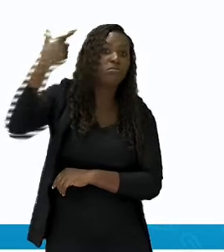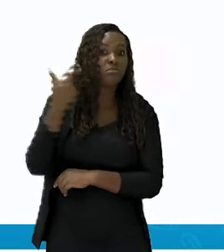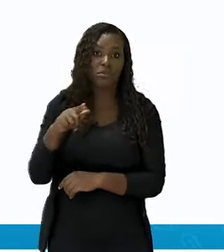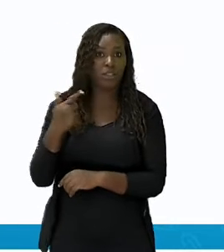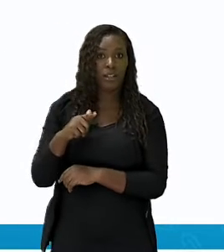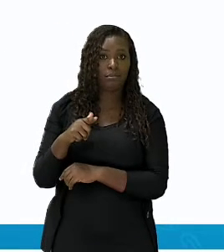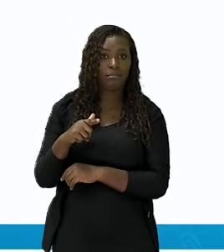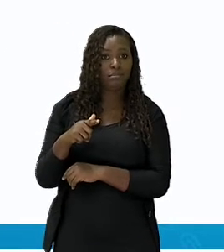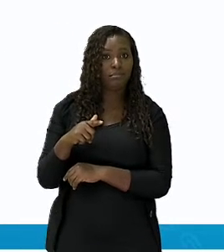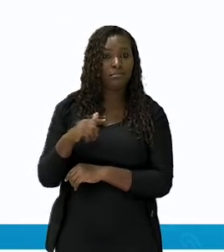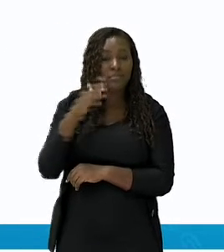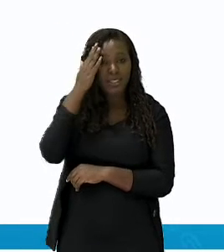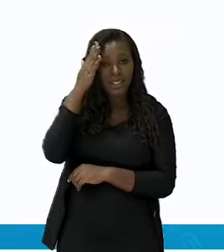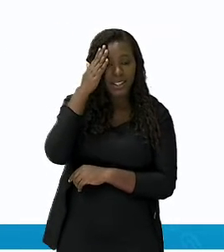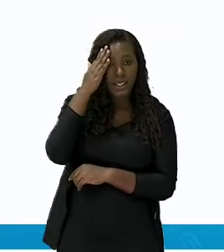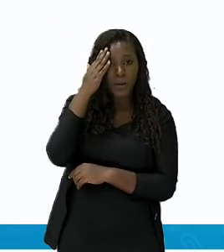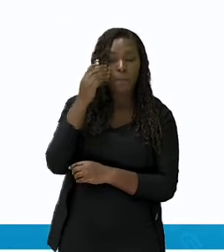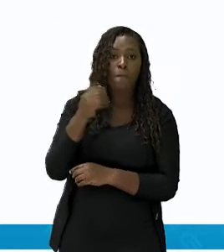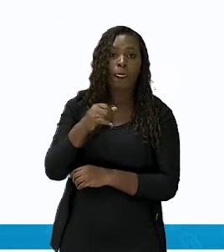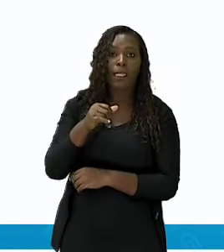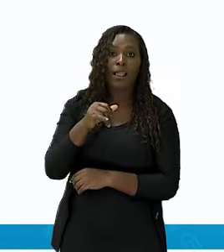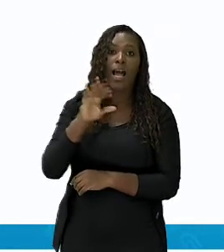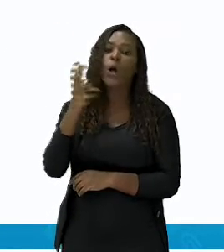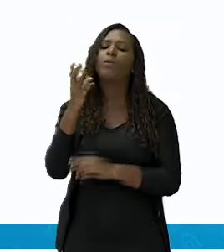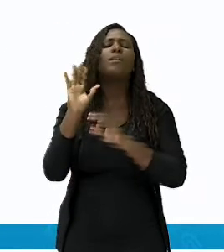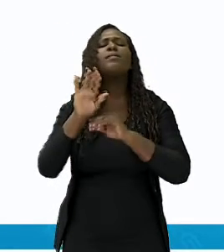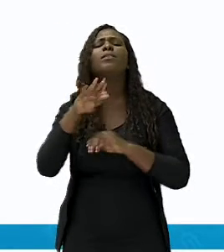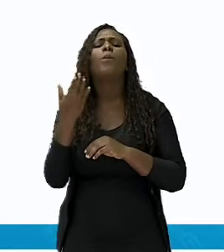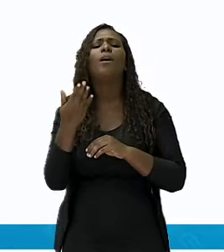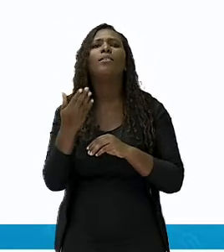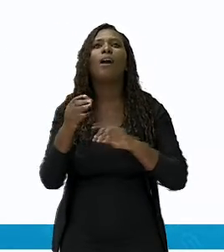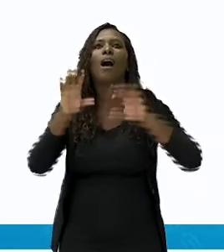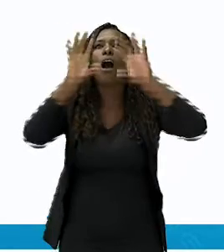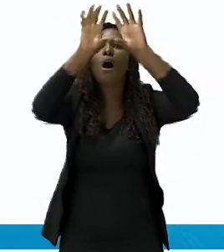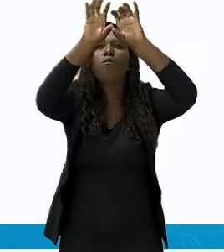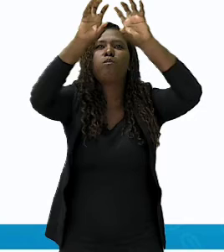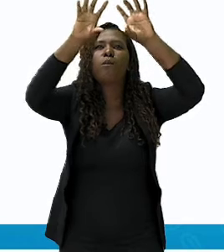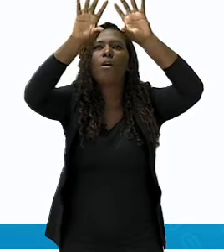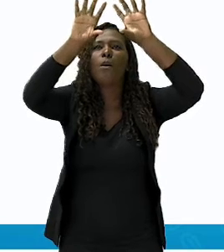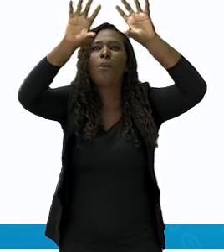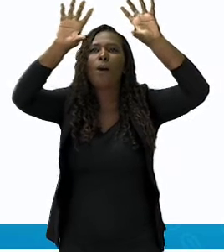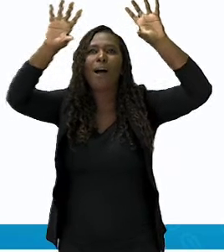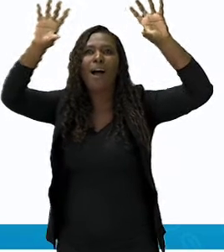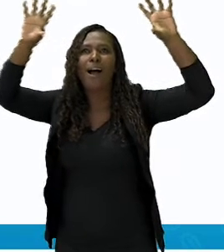acontece quando as nuvens estão entreabertas e tem os raios solares.